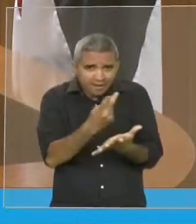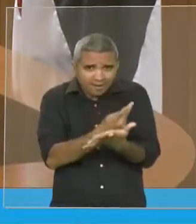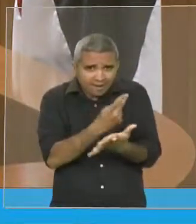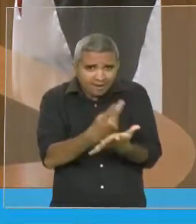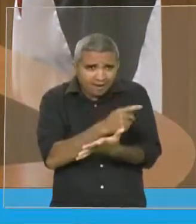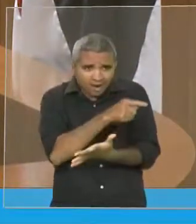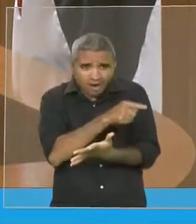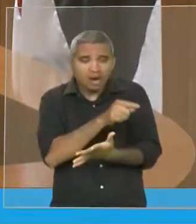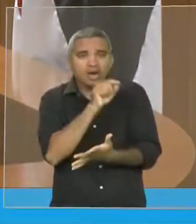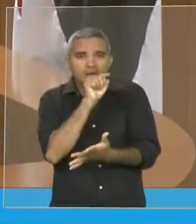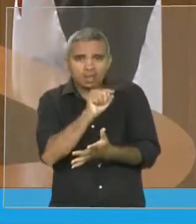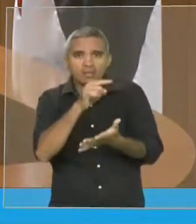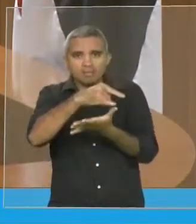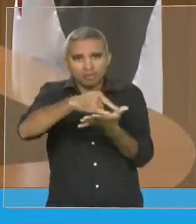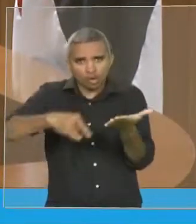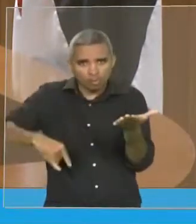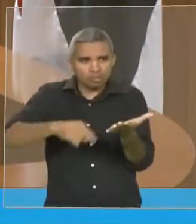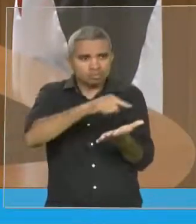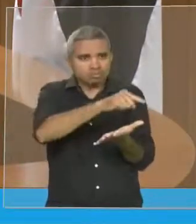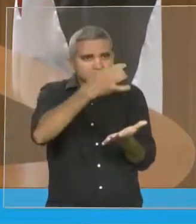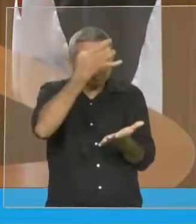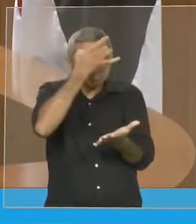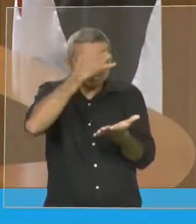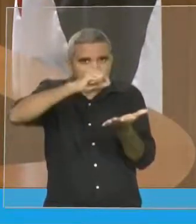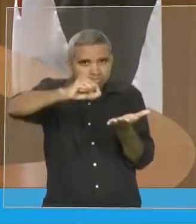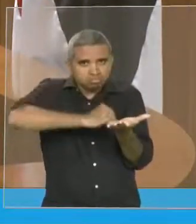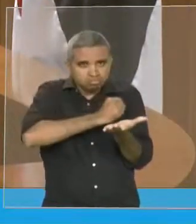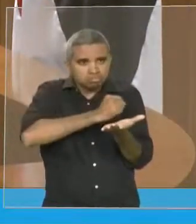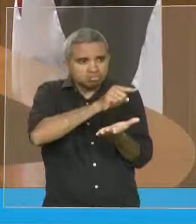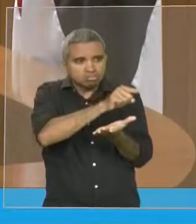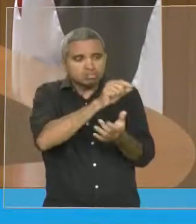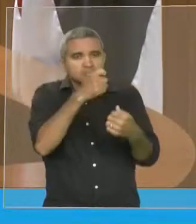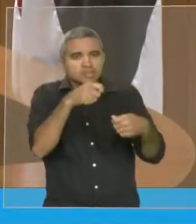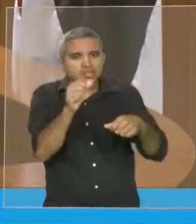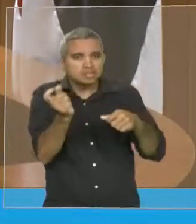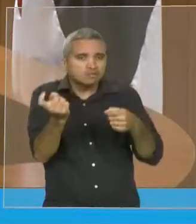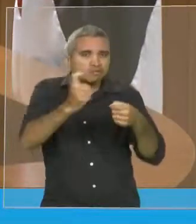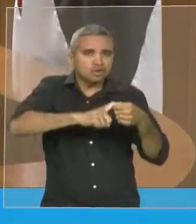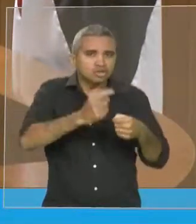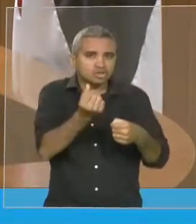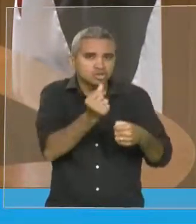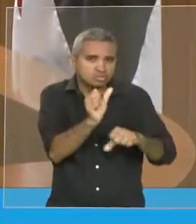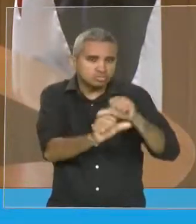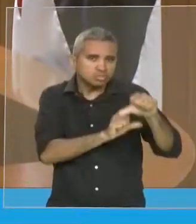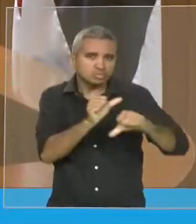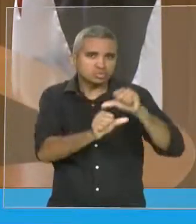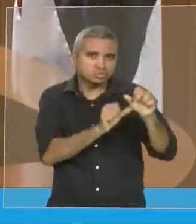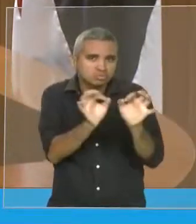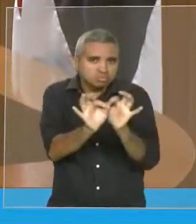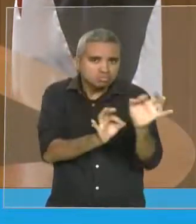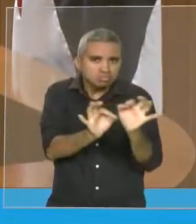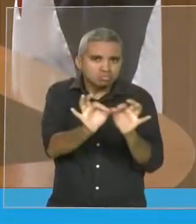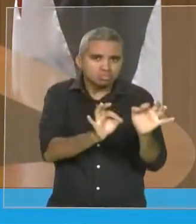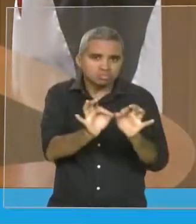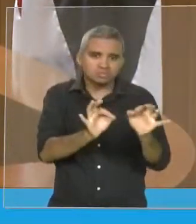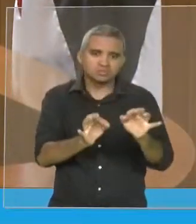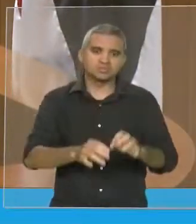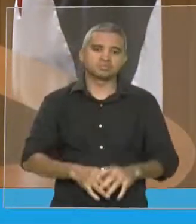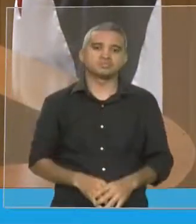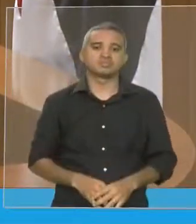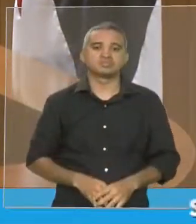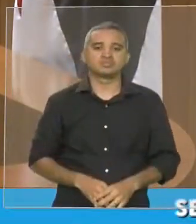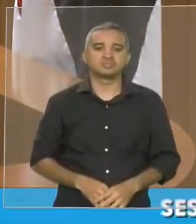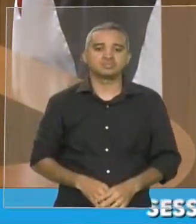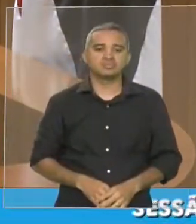para que ele estabeleça metas. Nós precisamos, já estamos trabalhando bem a questão das medidas cautelares, mas precisamos